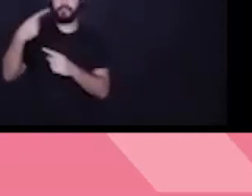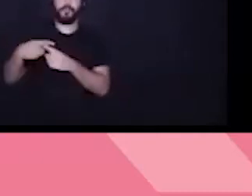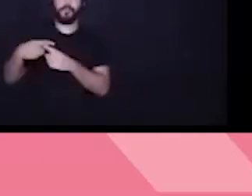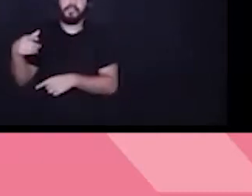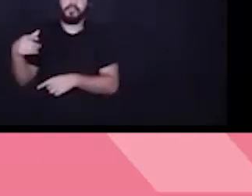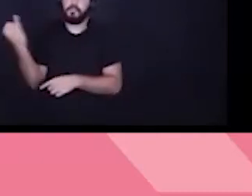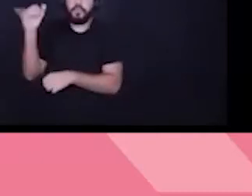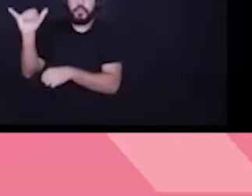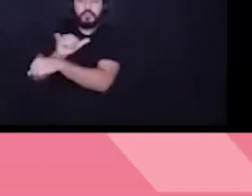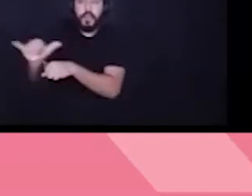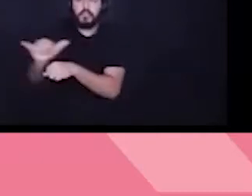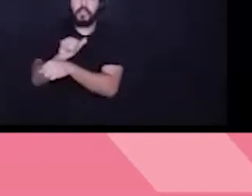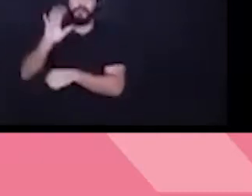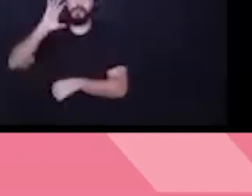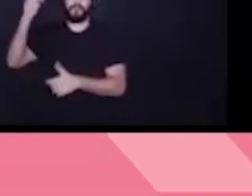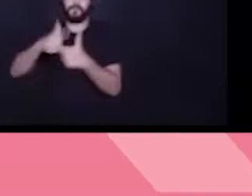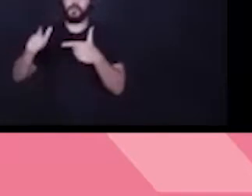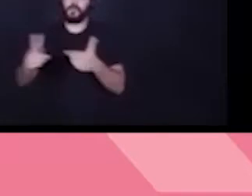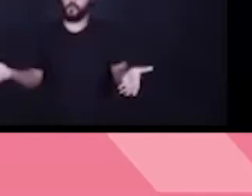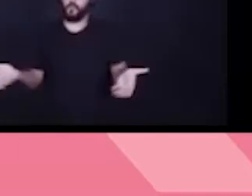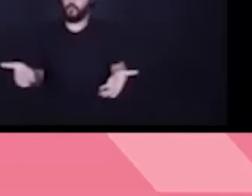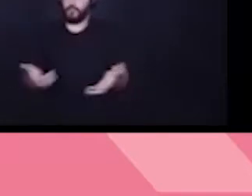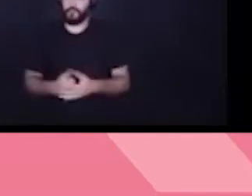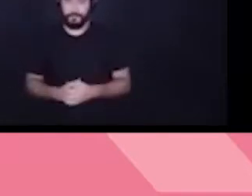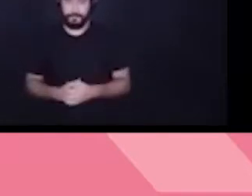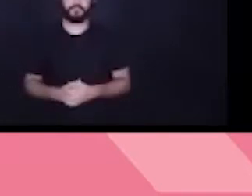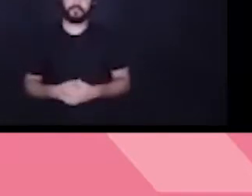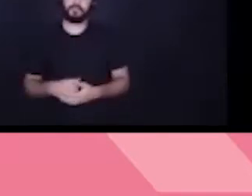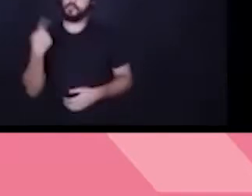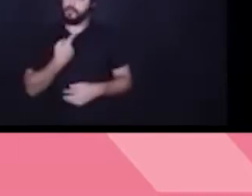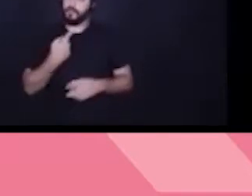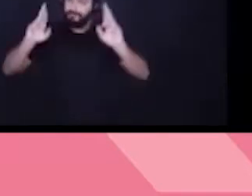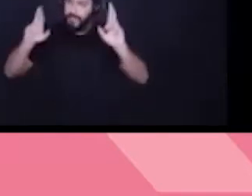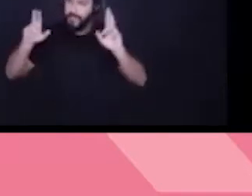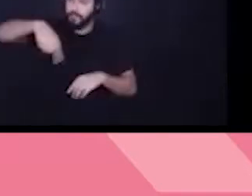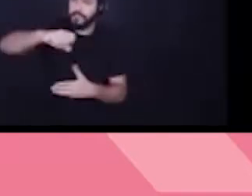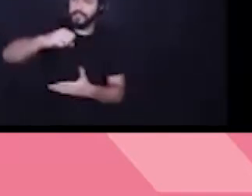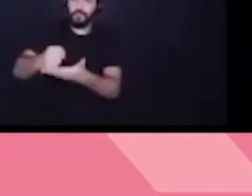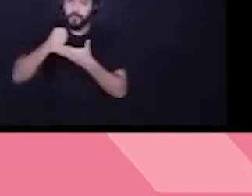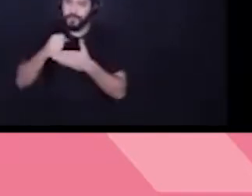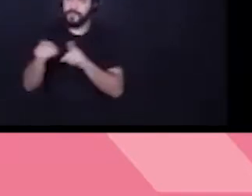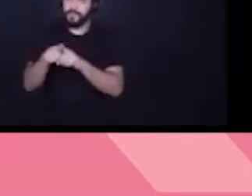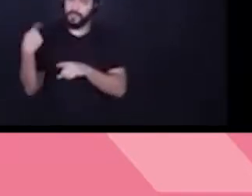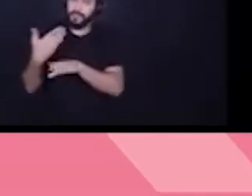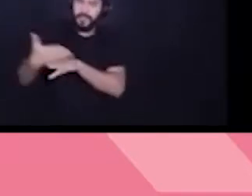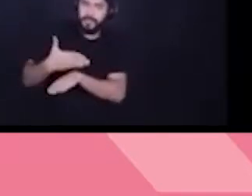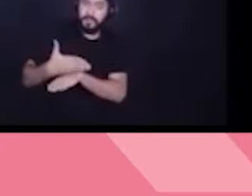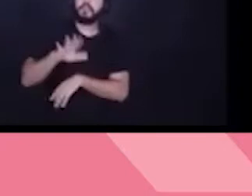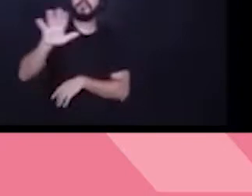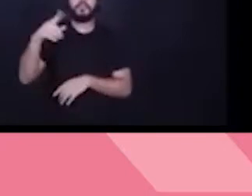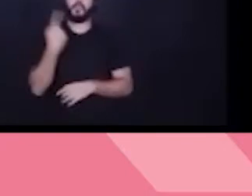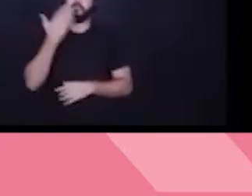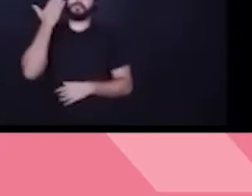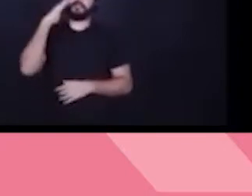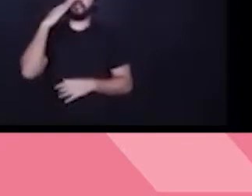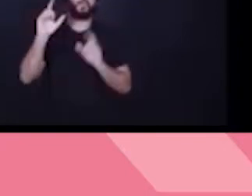e estratégico para as soluções de problemas atuais. A gente conta com você para essa participação e a gente entende que